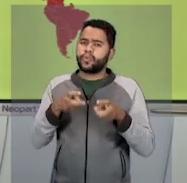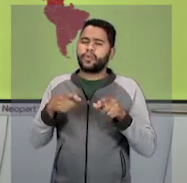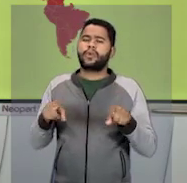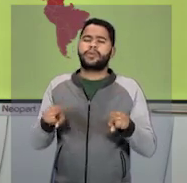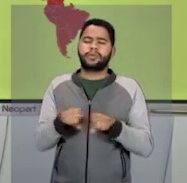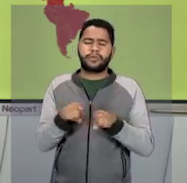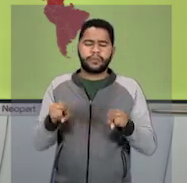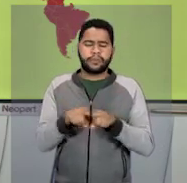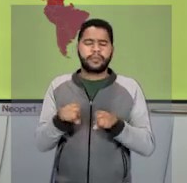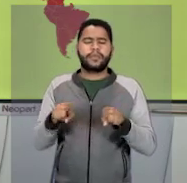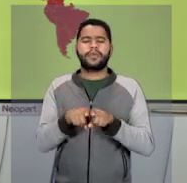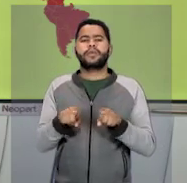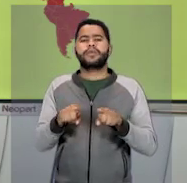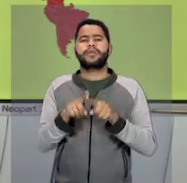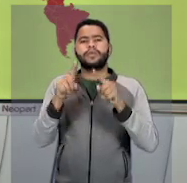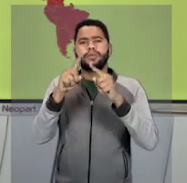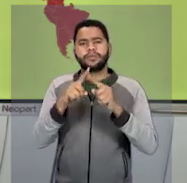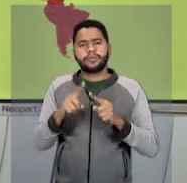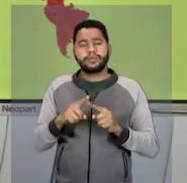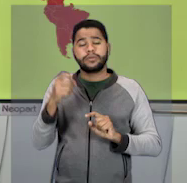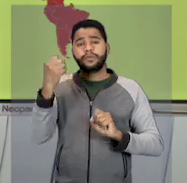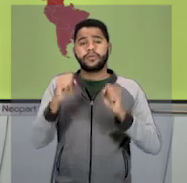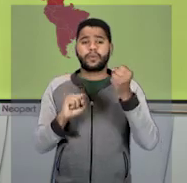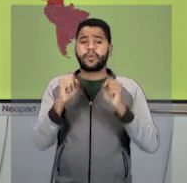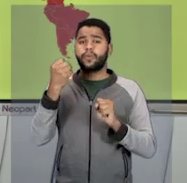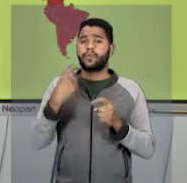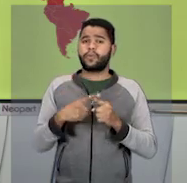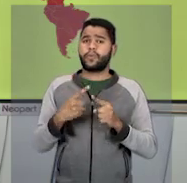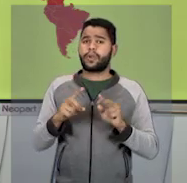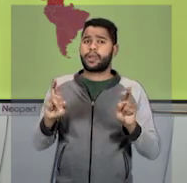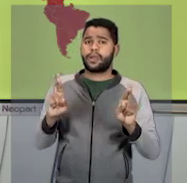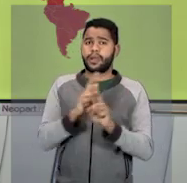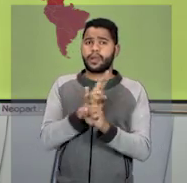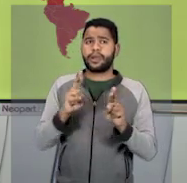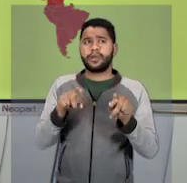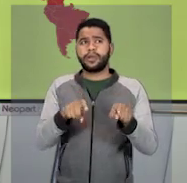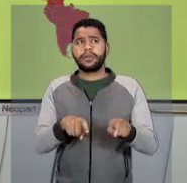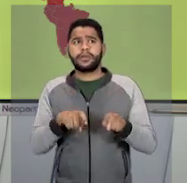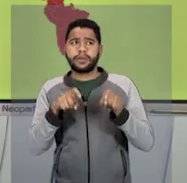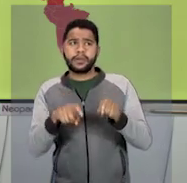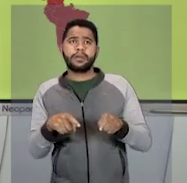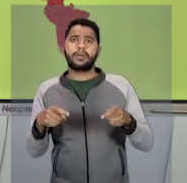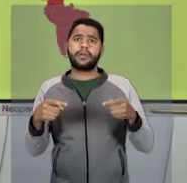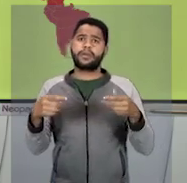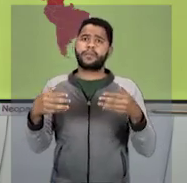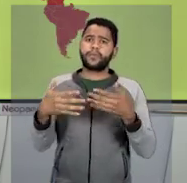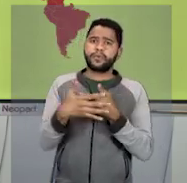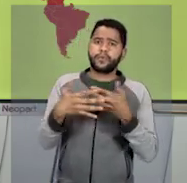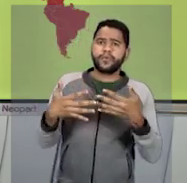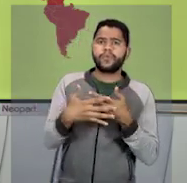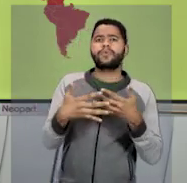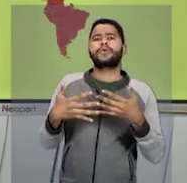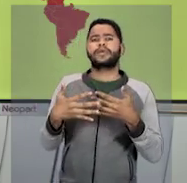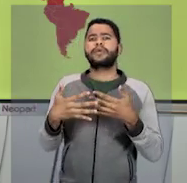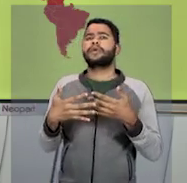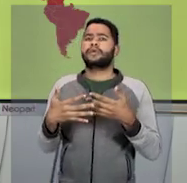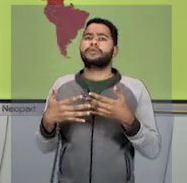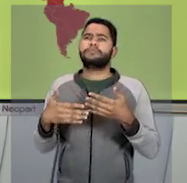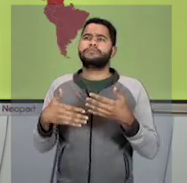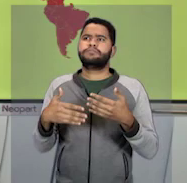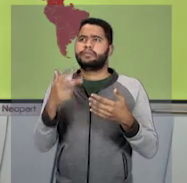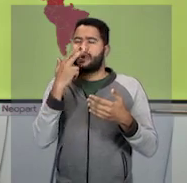acompanhou esse tipo de industrialização, porque a relação campo-cidade tornou-se mais estreito, né? Ou seja,